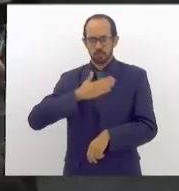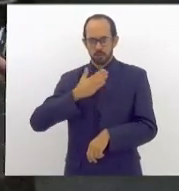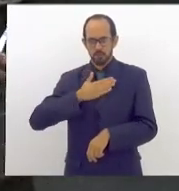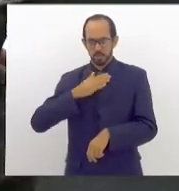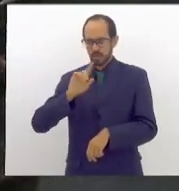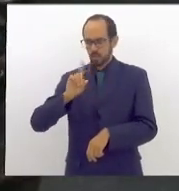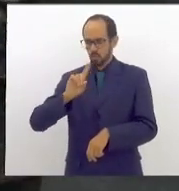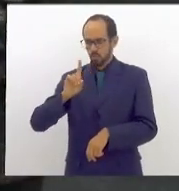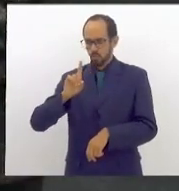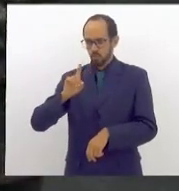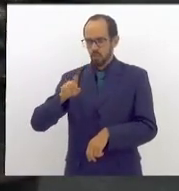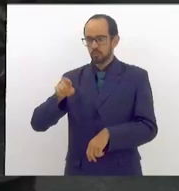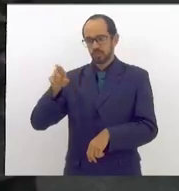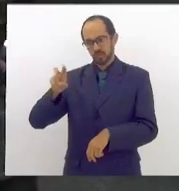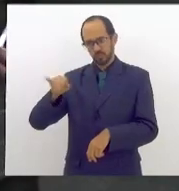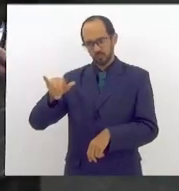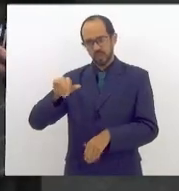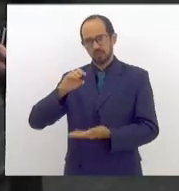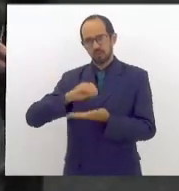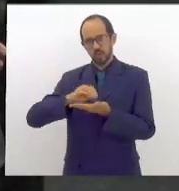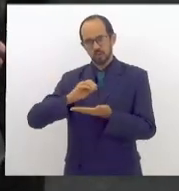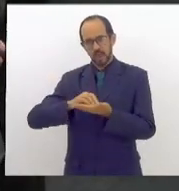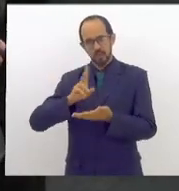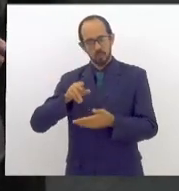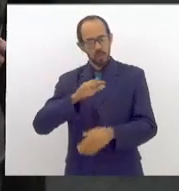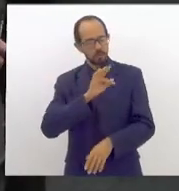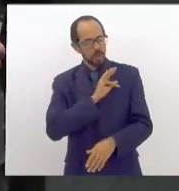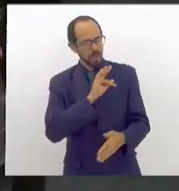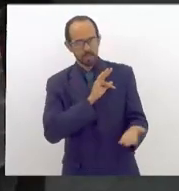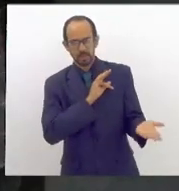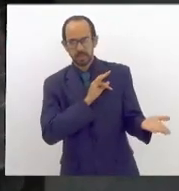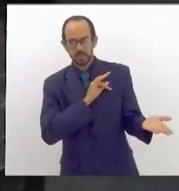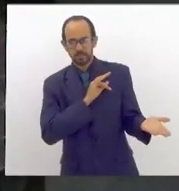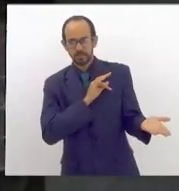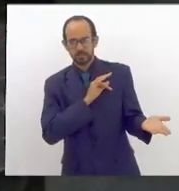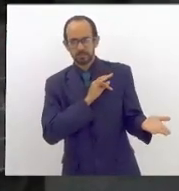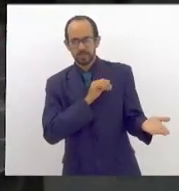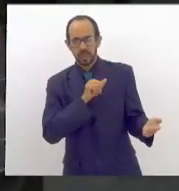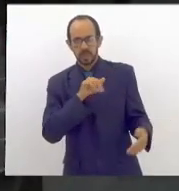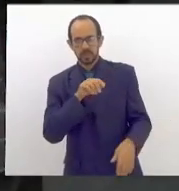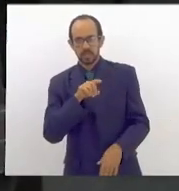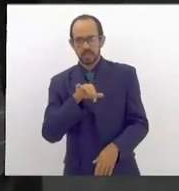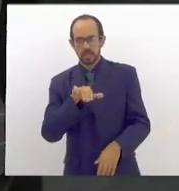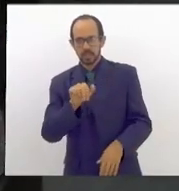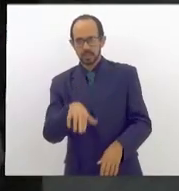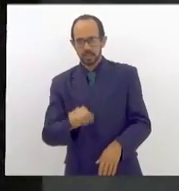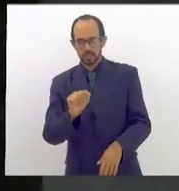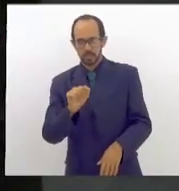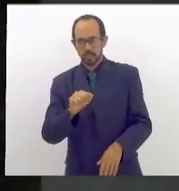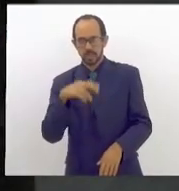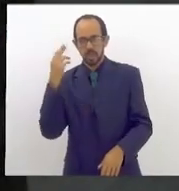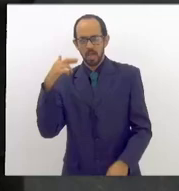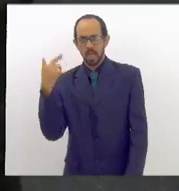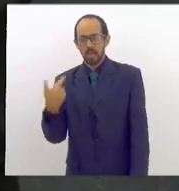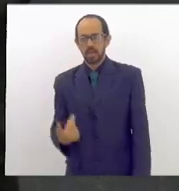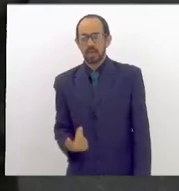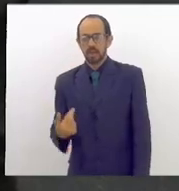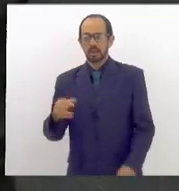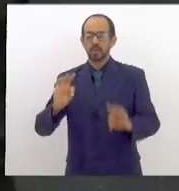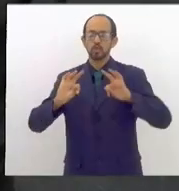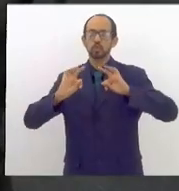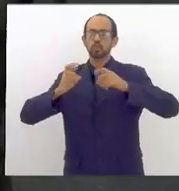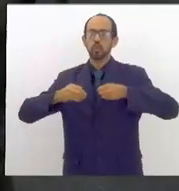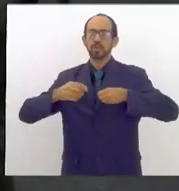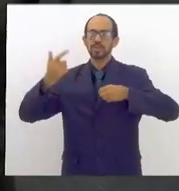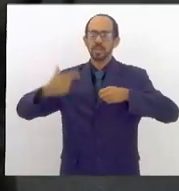é o mesmo que eu acho que a Marta fala que a Adriana que a Renata e